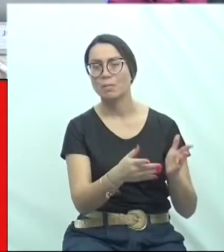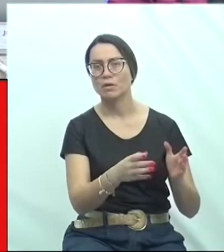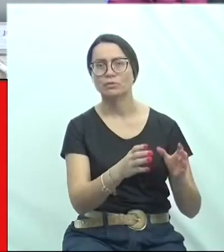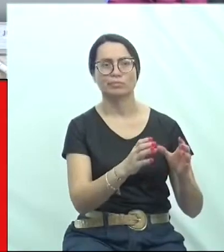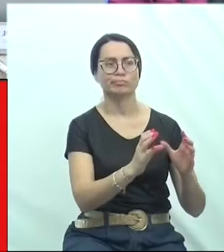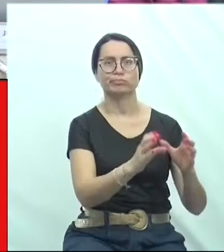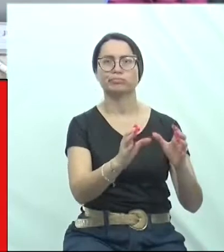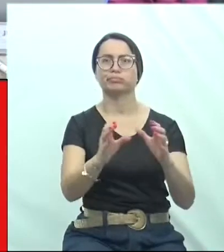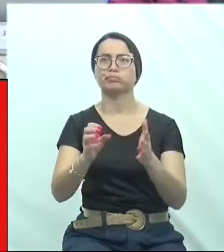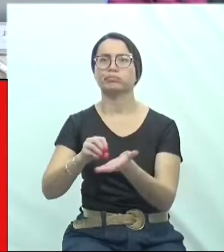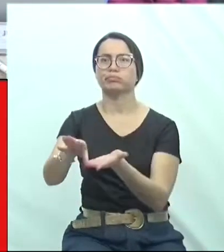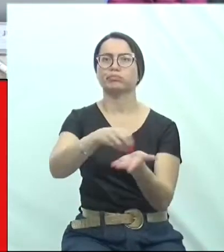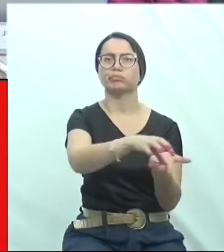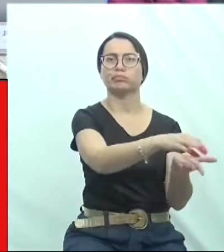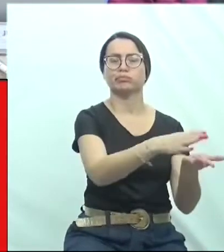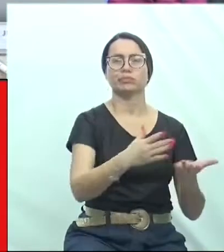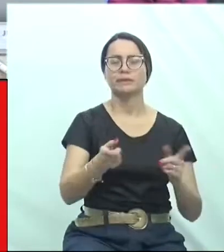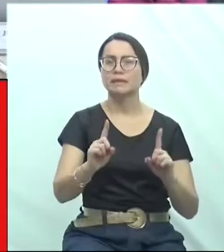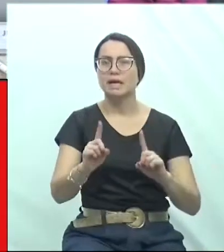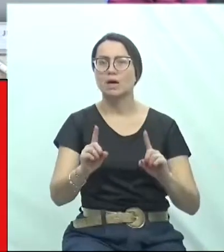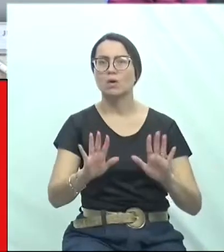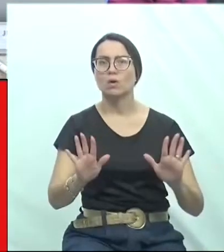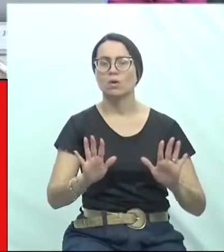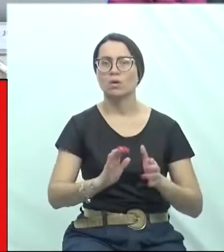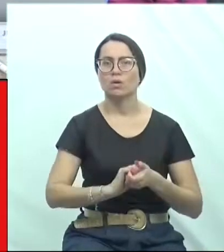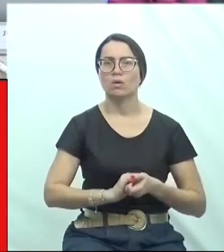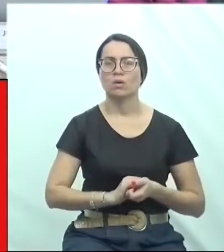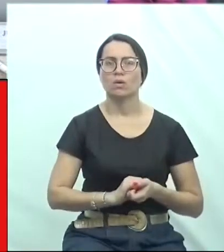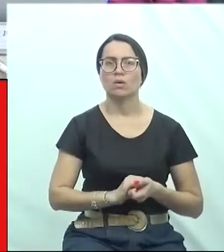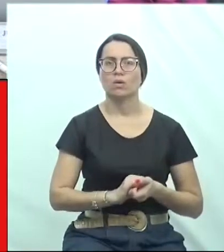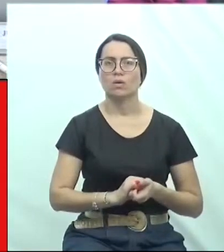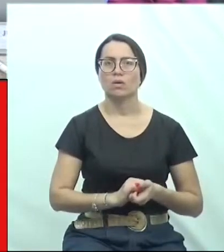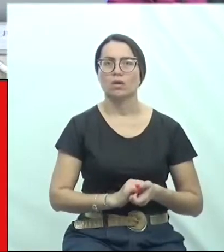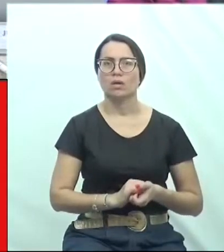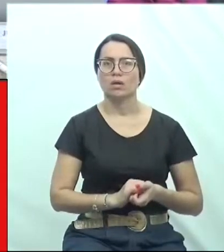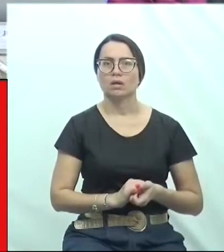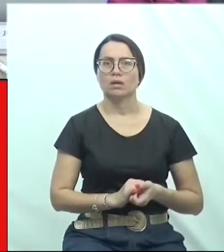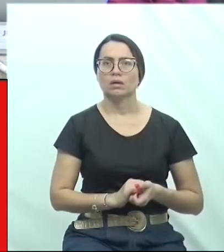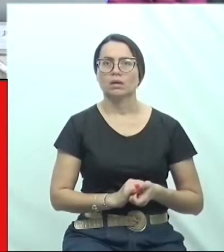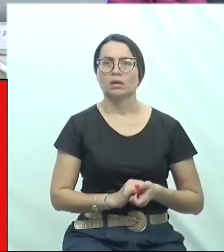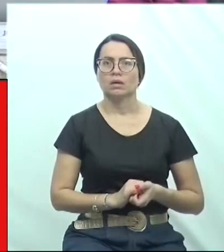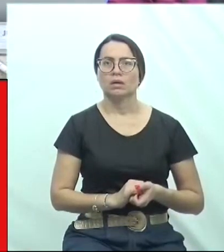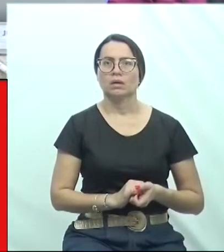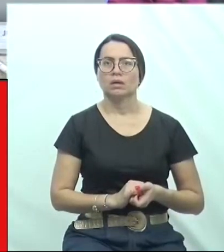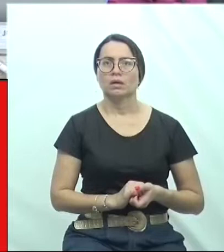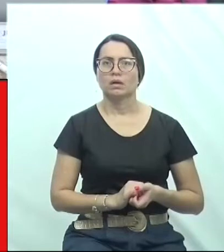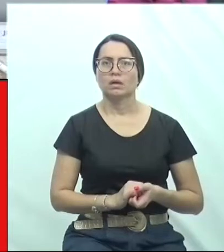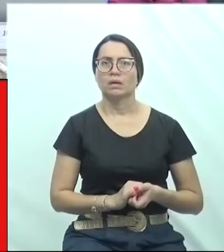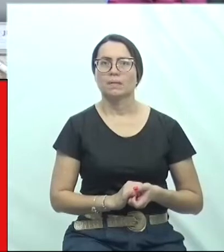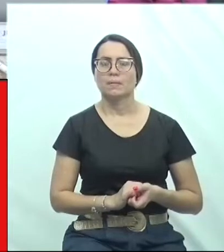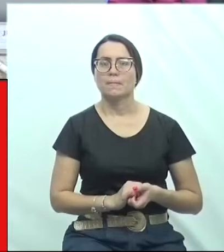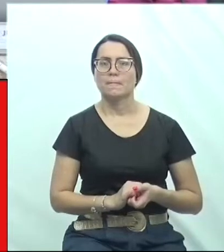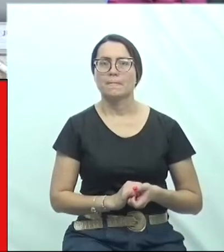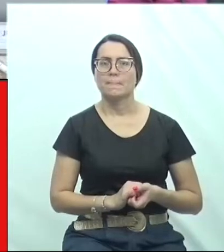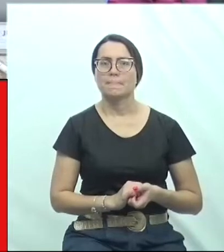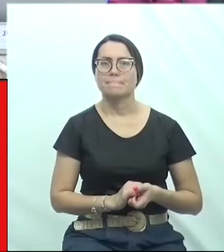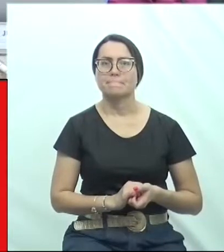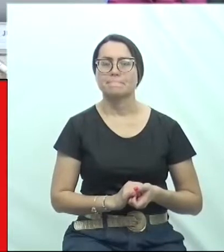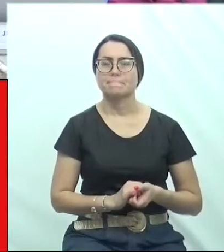maneira aleatória, né? Nós colocamos elas... Ar na rede. O ar na rede, assim, ó, existe